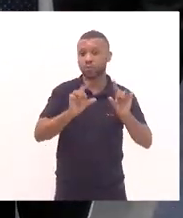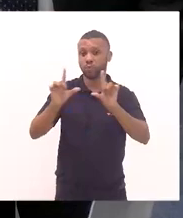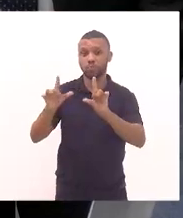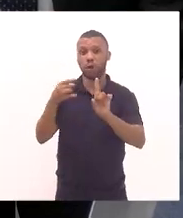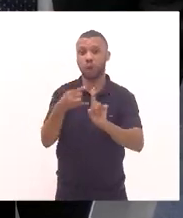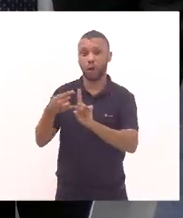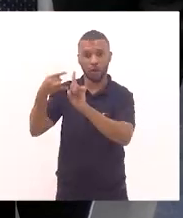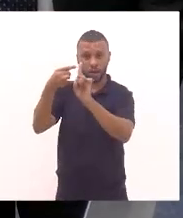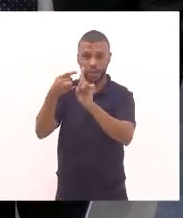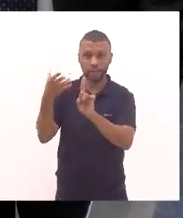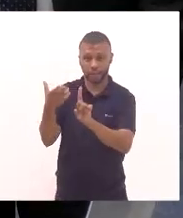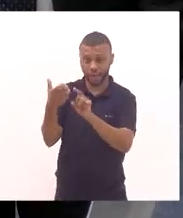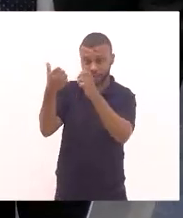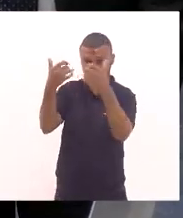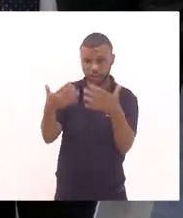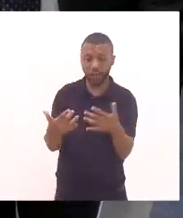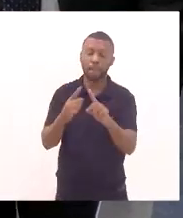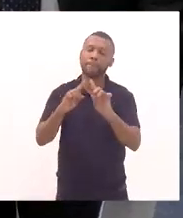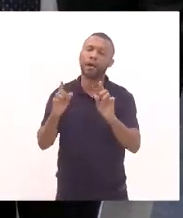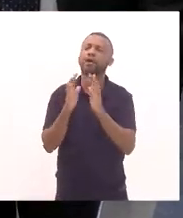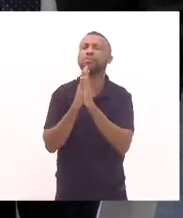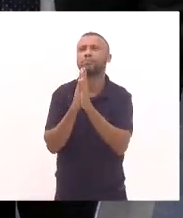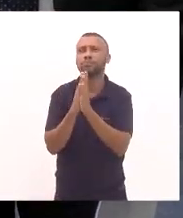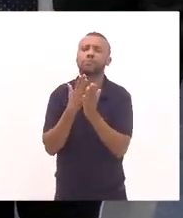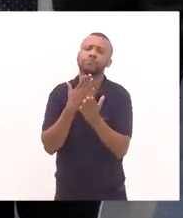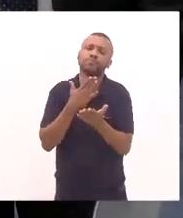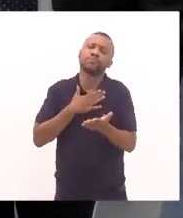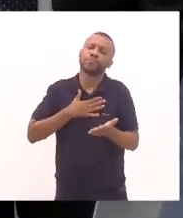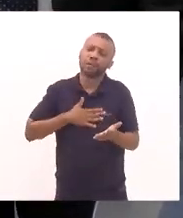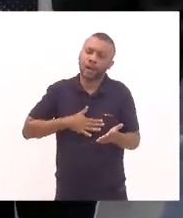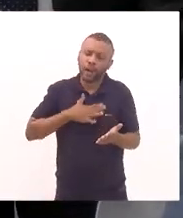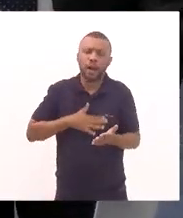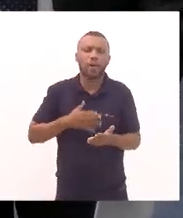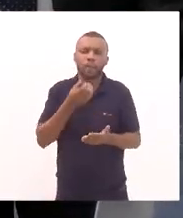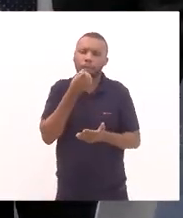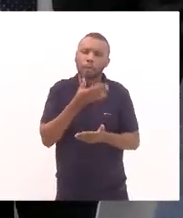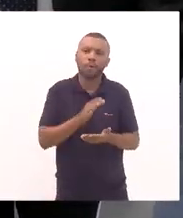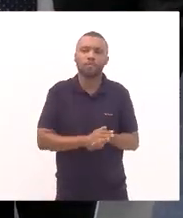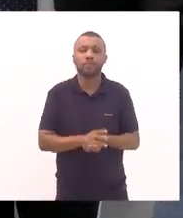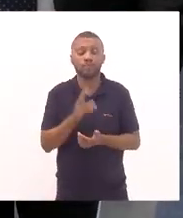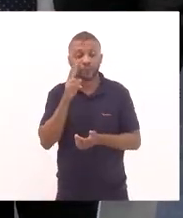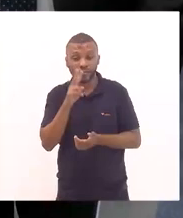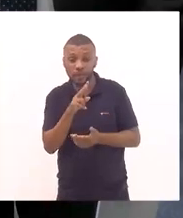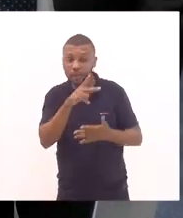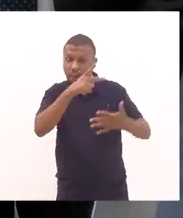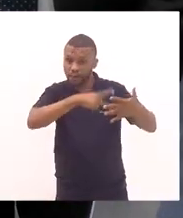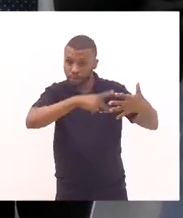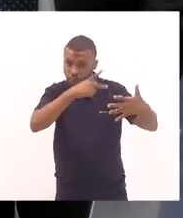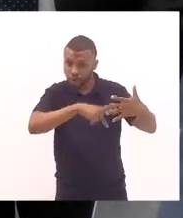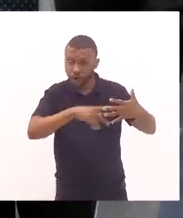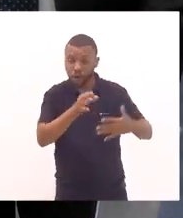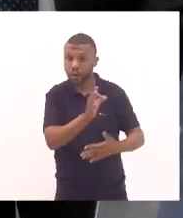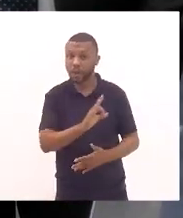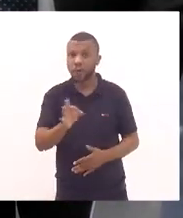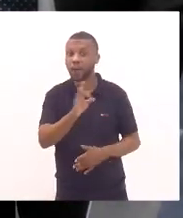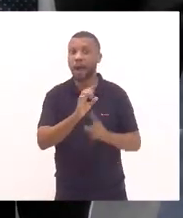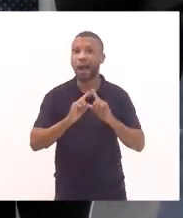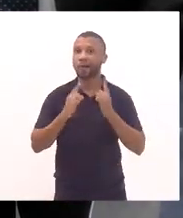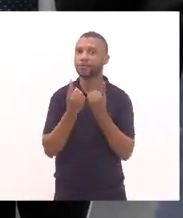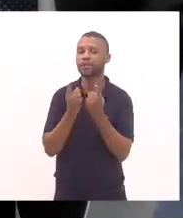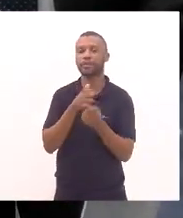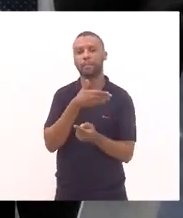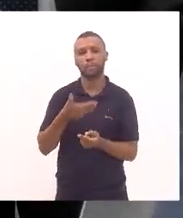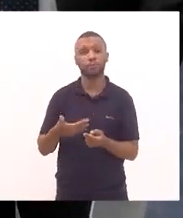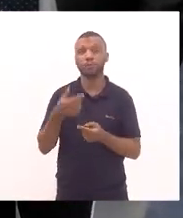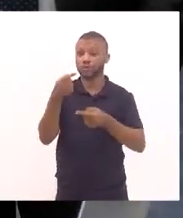destacar, agora, numa boa, presidente, com toda a serenidade, eu não vi nenhum deputado do PSOL em nenhuma audiência pública discutindo a lei